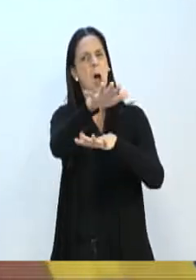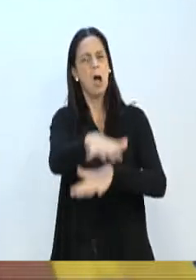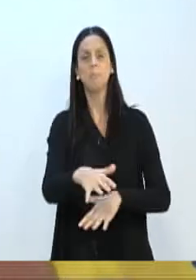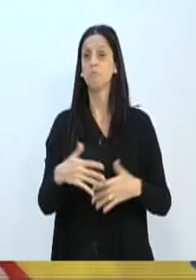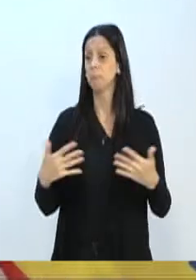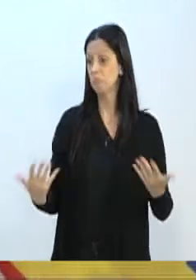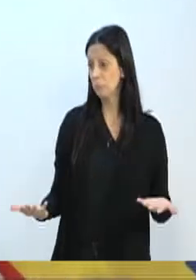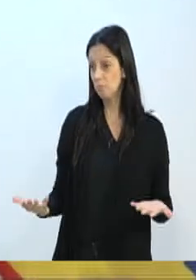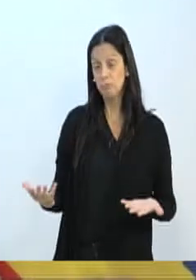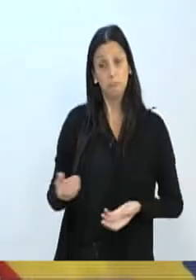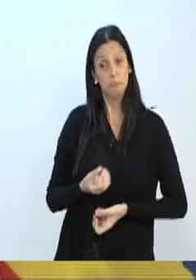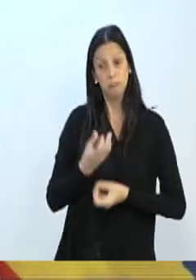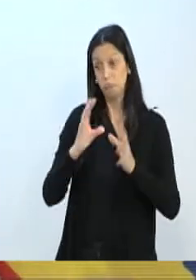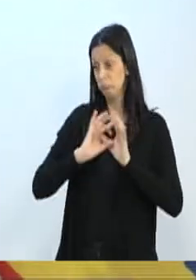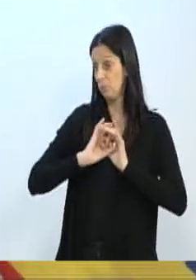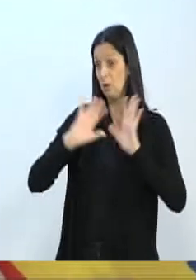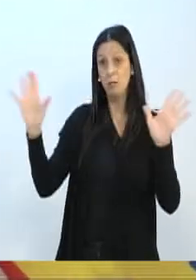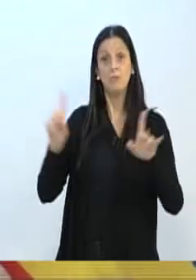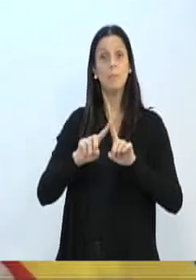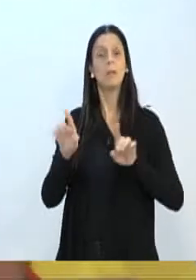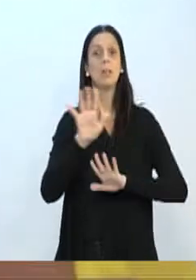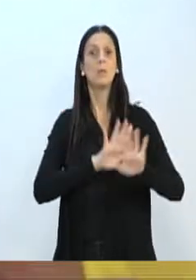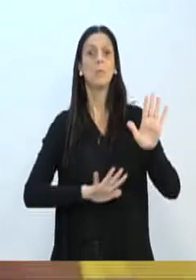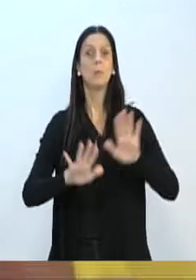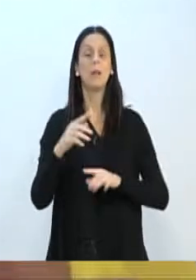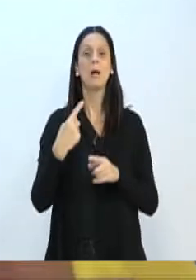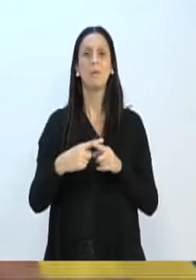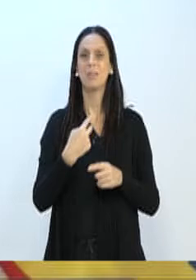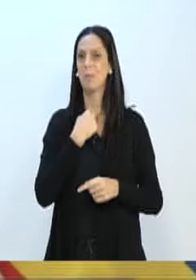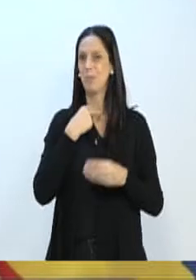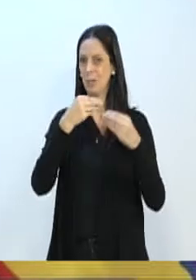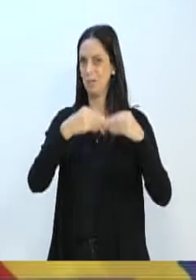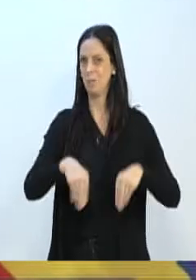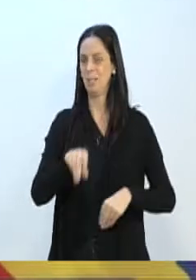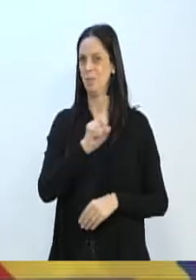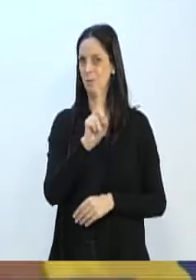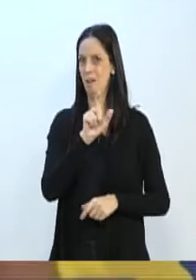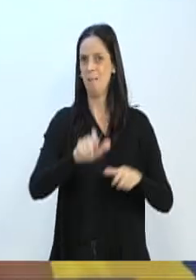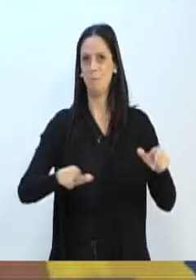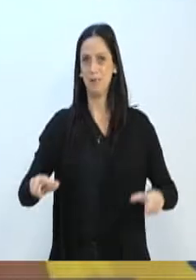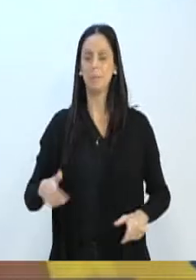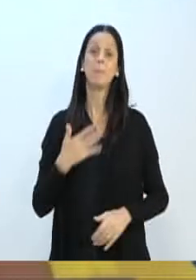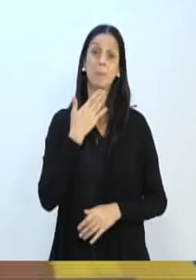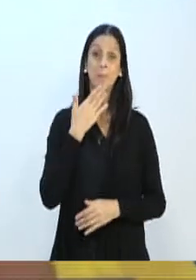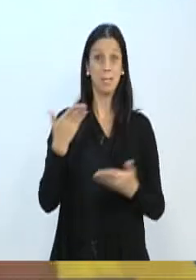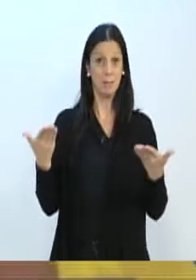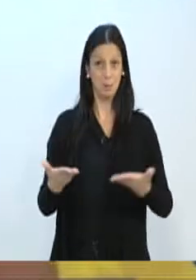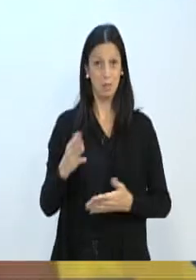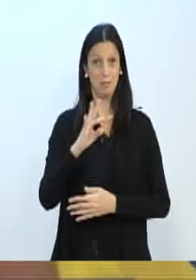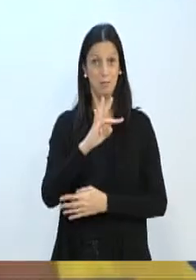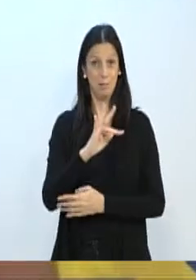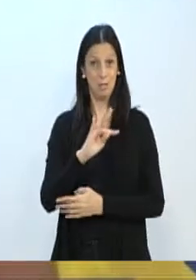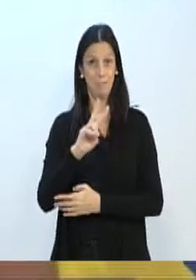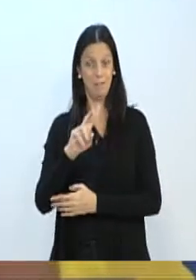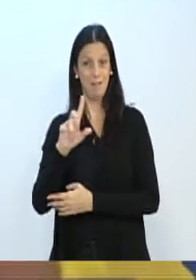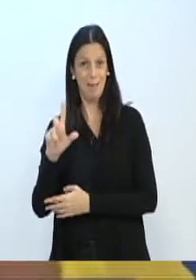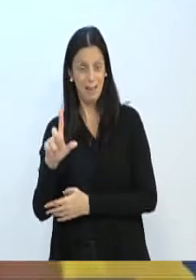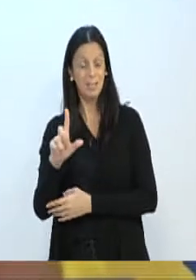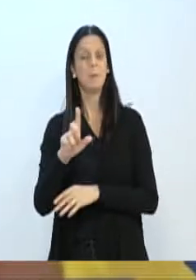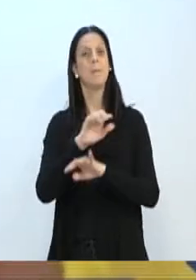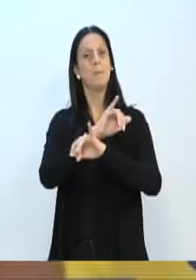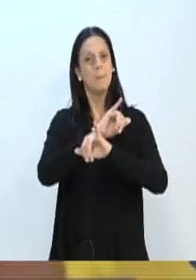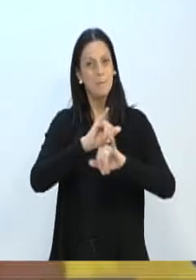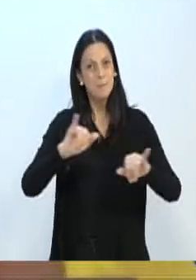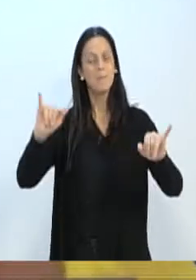livre, só que tem que ter o cuidado. Cuidado de não prejudicar a população. Então eu gostaria que o Taco TVL colocasse o vídeo do presidente para finalizar a minha